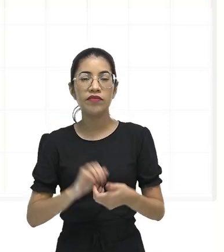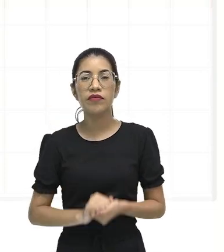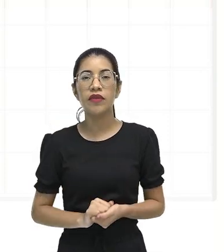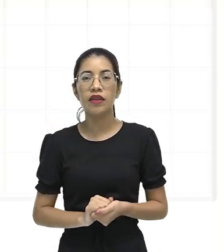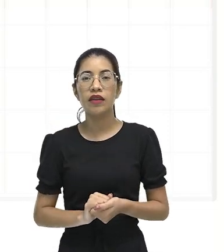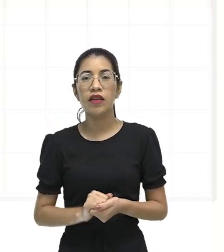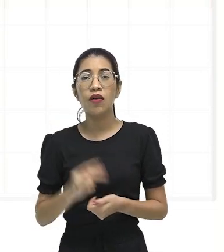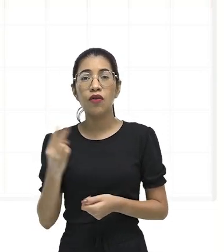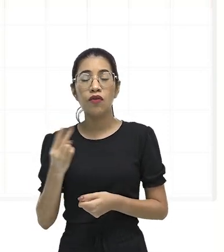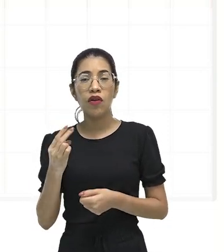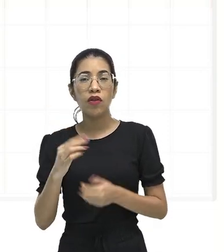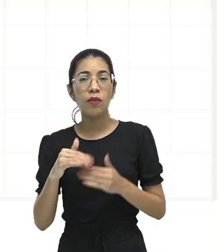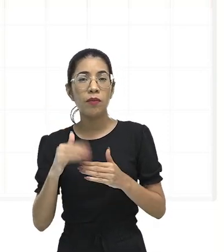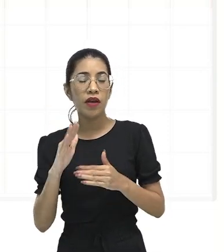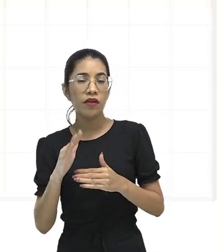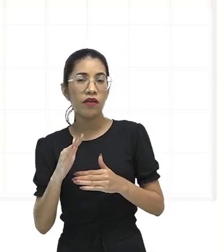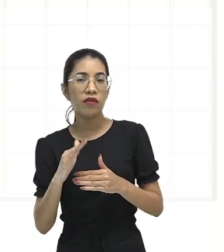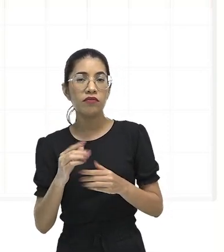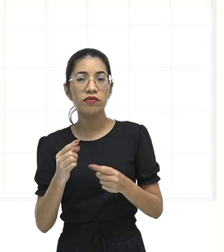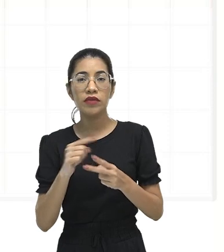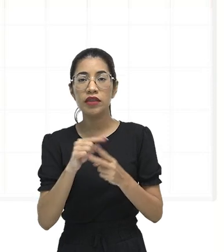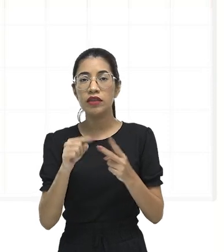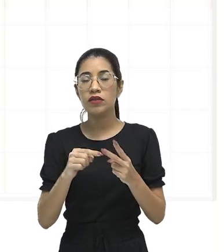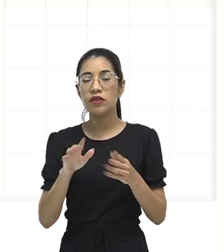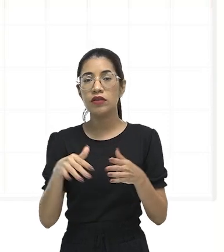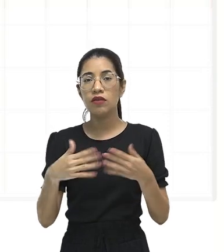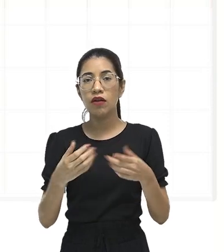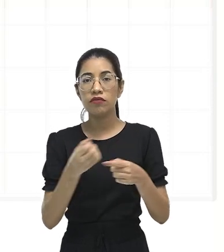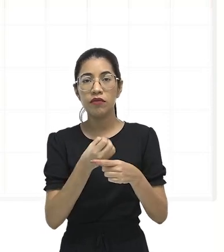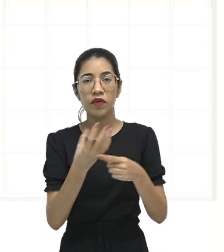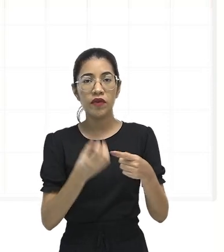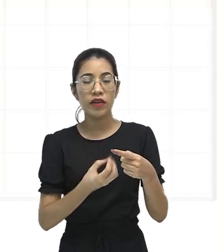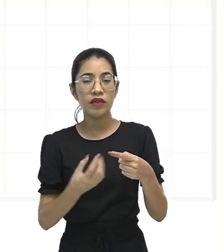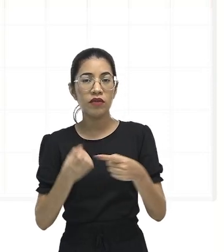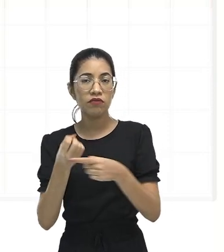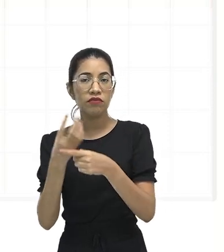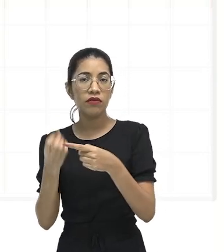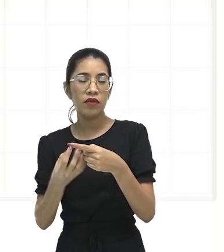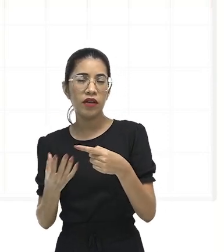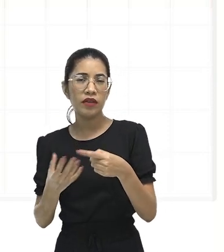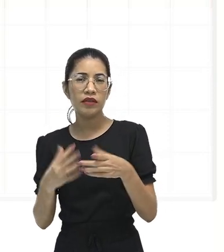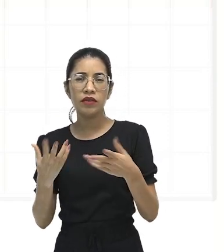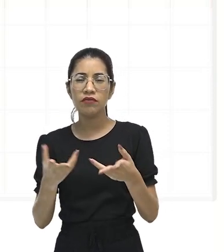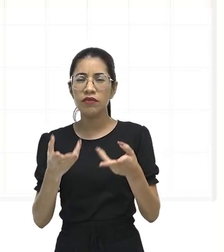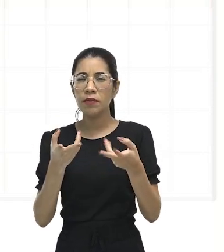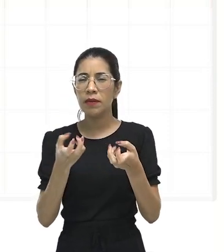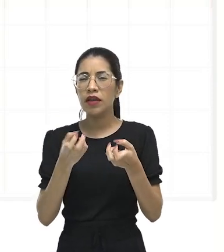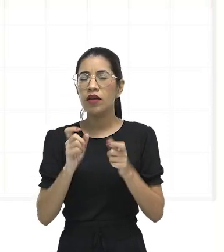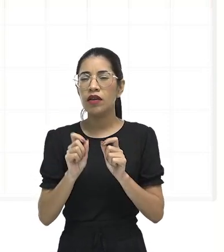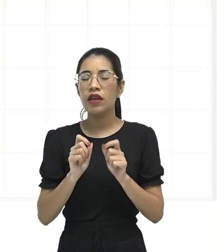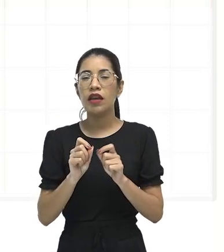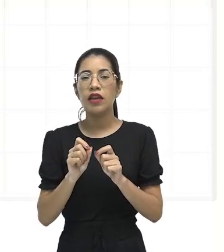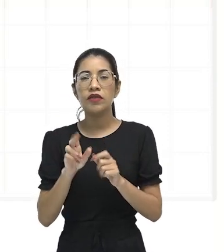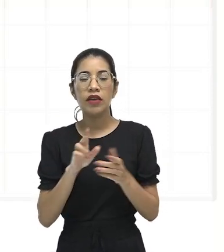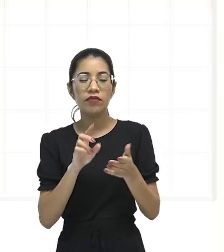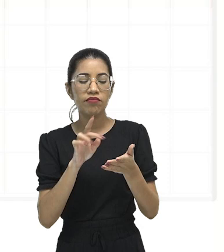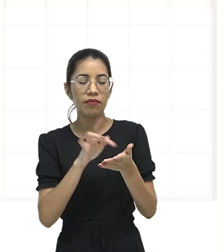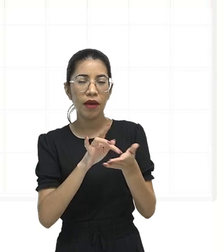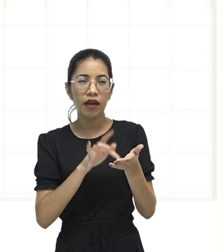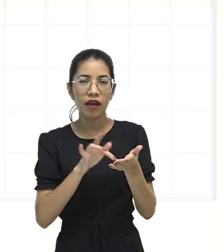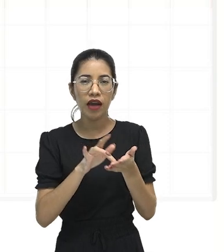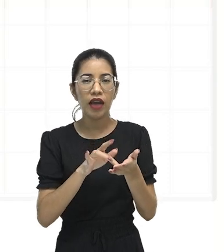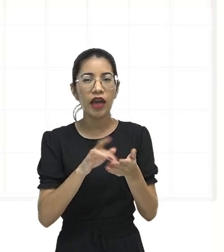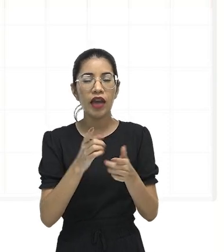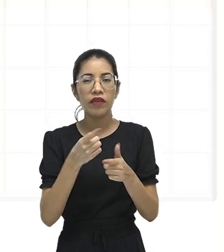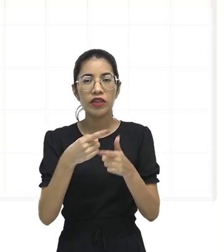número é maior desses dois aí? Qual é a primeira intuição que a gente tem? Pegar uma calculadora e dividir, né?